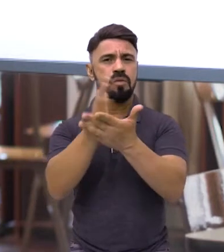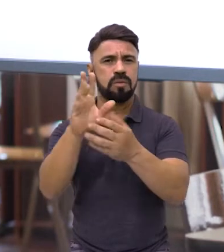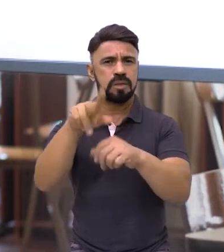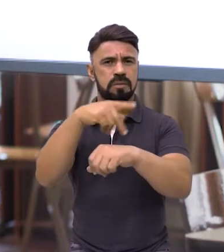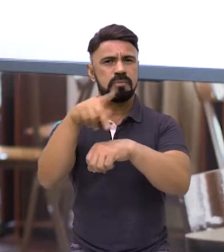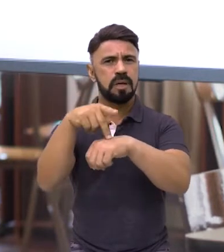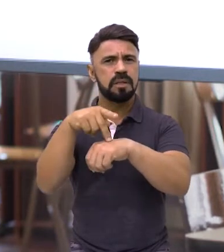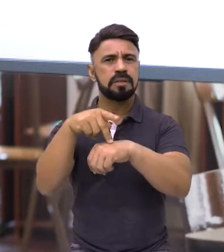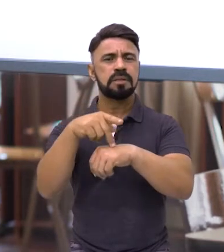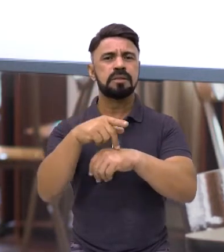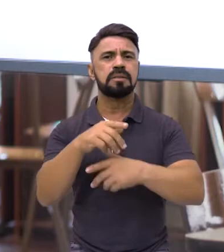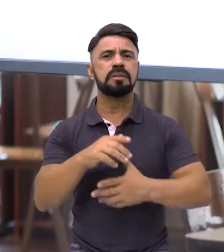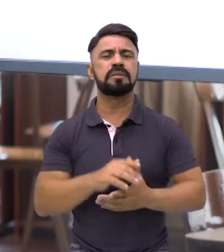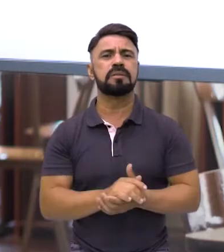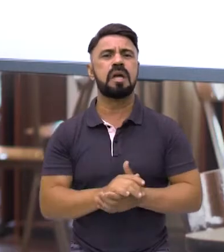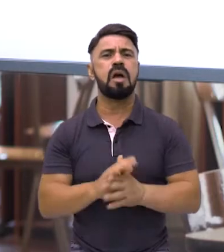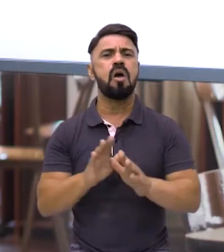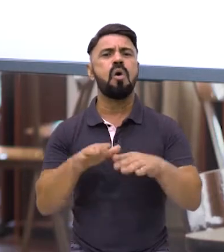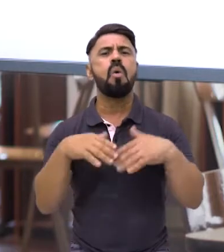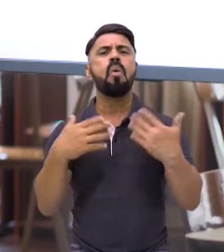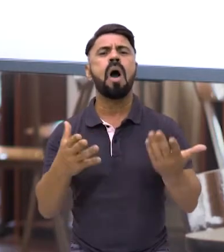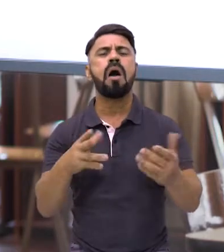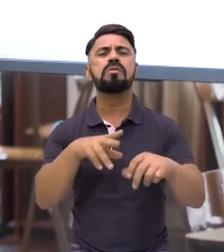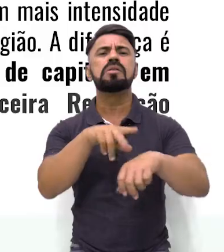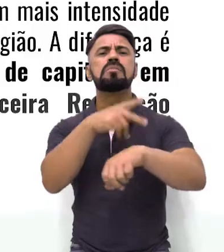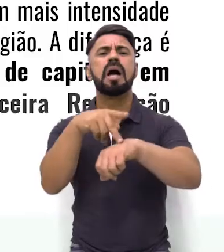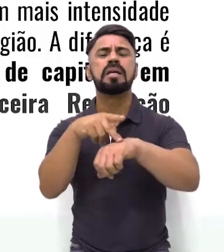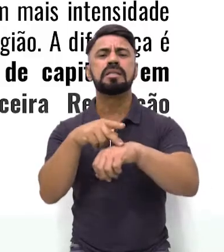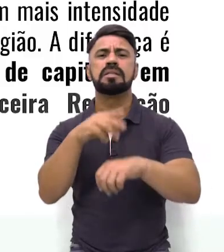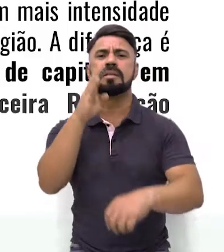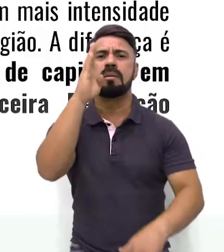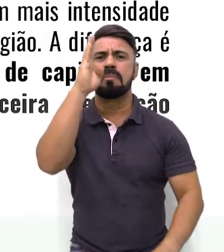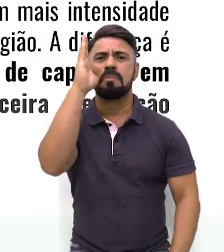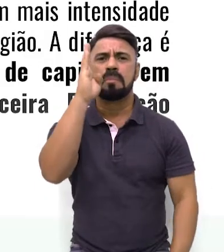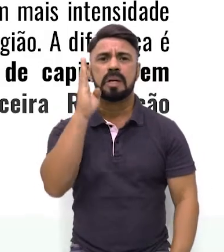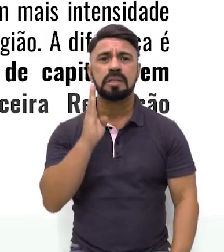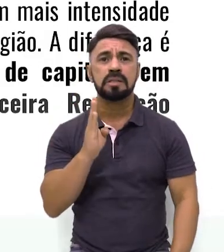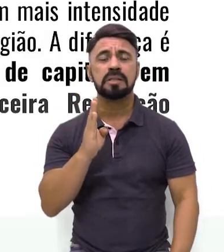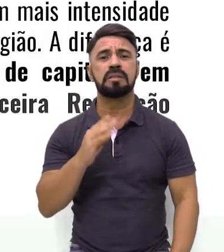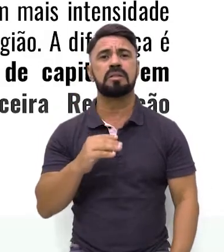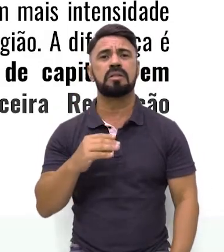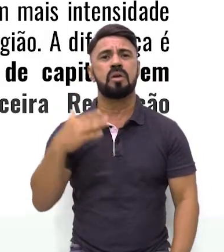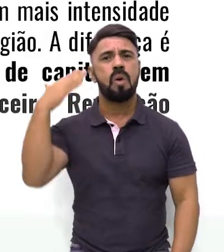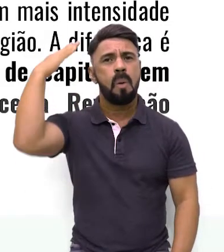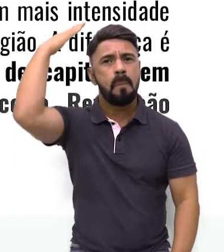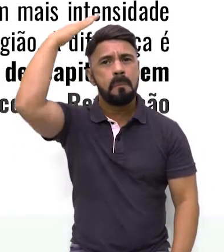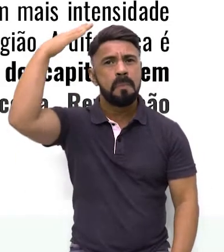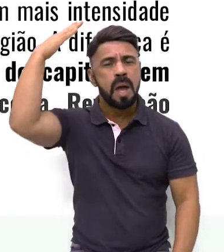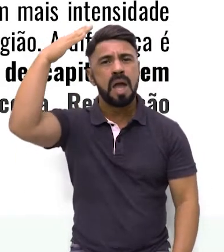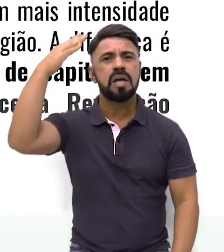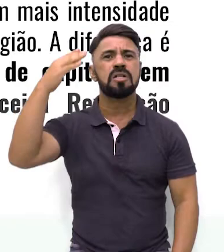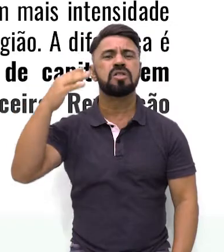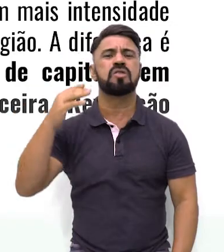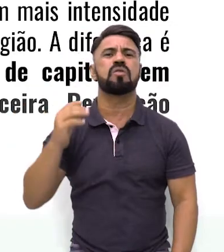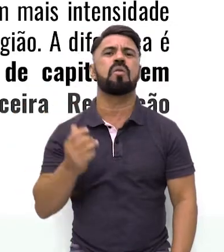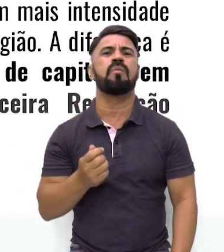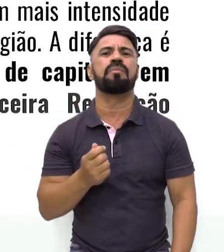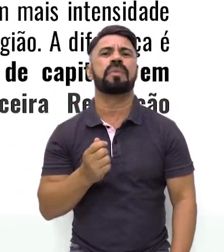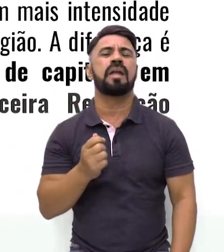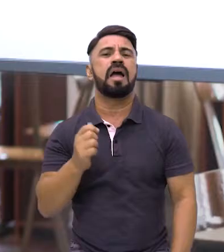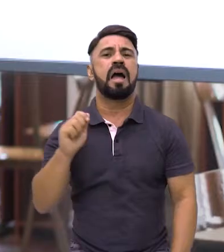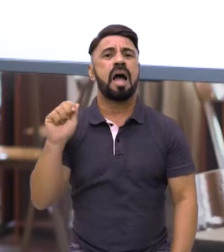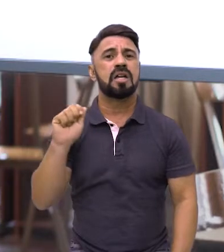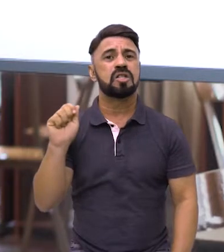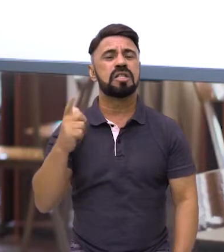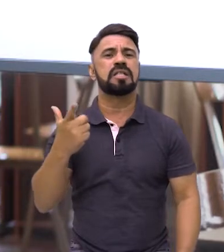países. Quais países são esses? Brasil, México, Argentina,